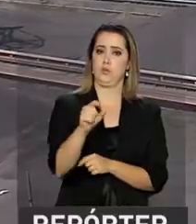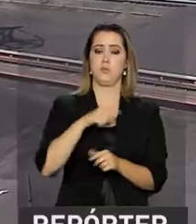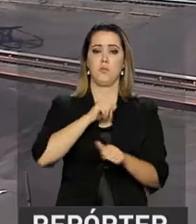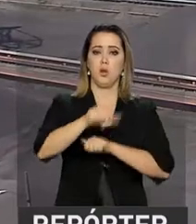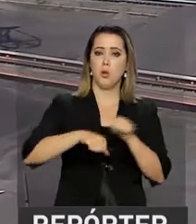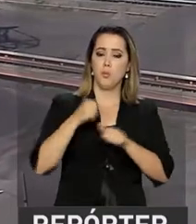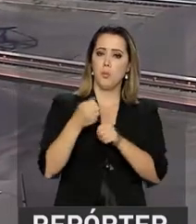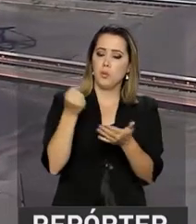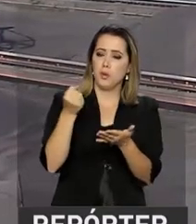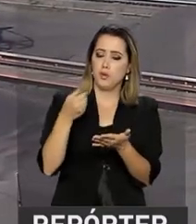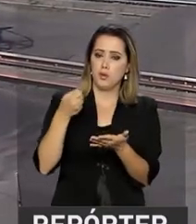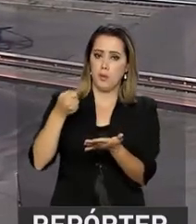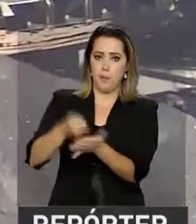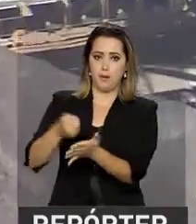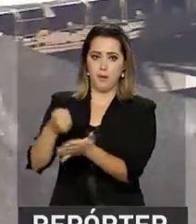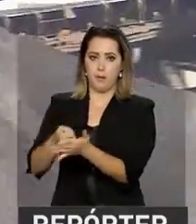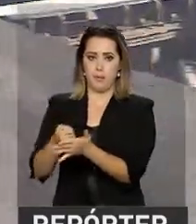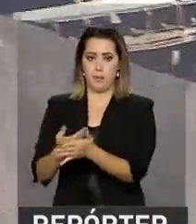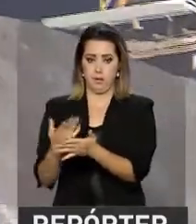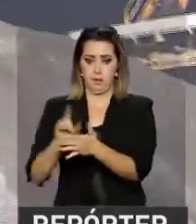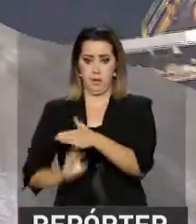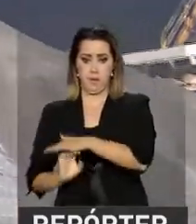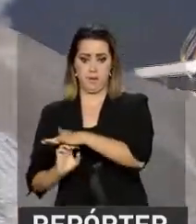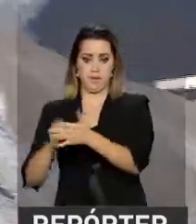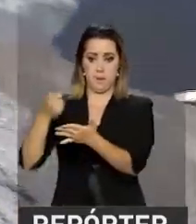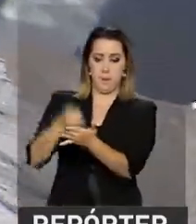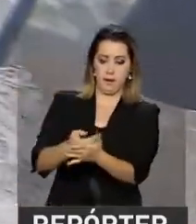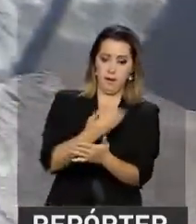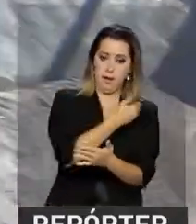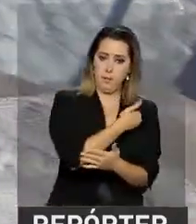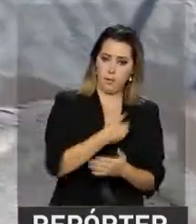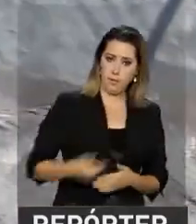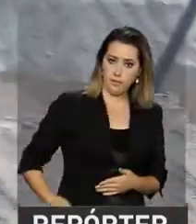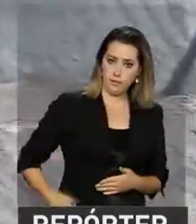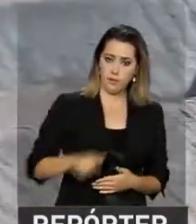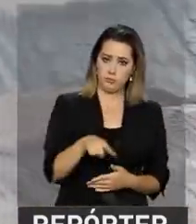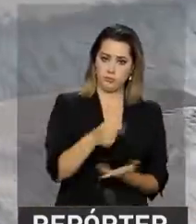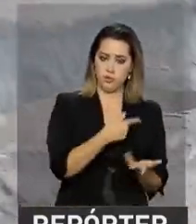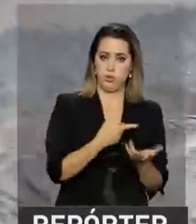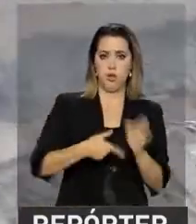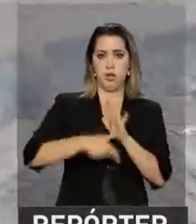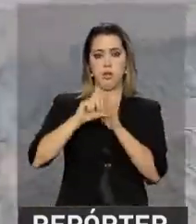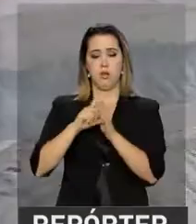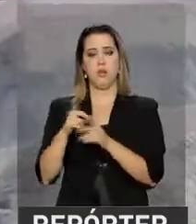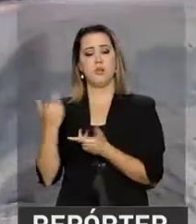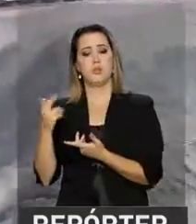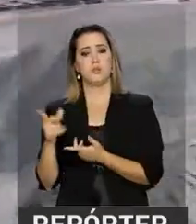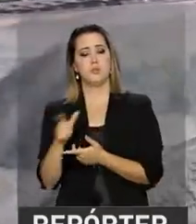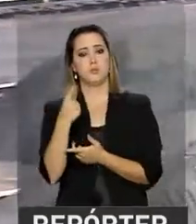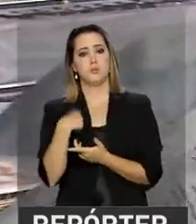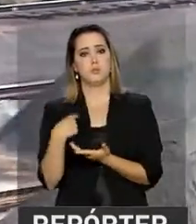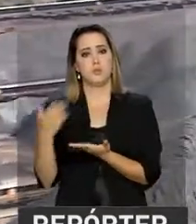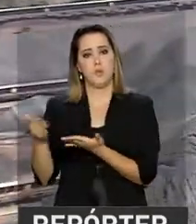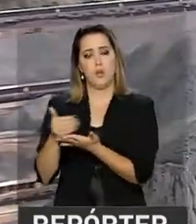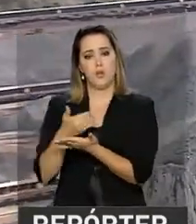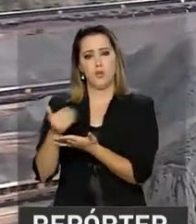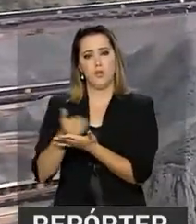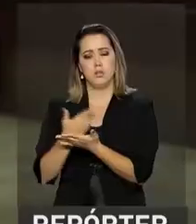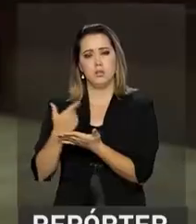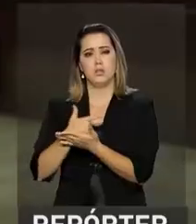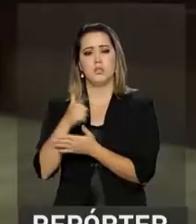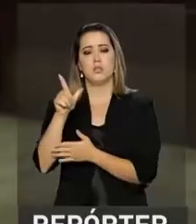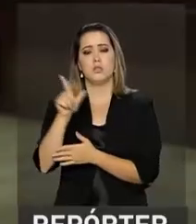de cálculo da compensação financeira pela exploração mineral e passará do faturamento líquido para a receita bruta de venda do minério